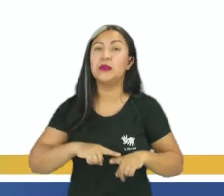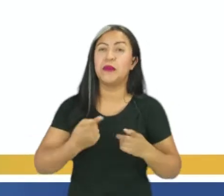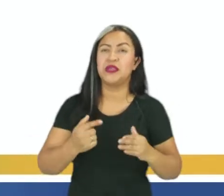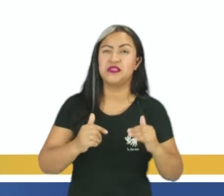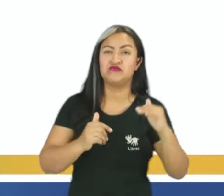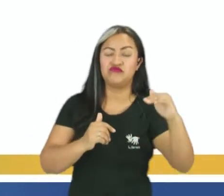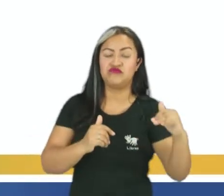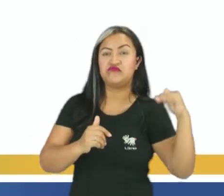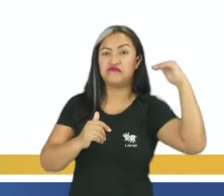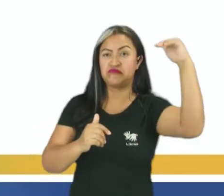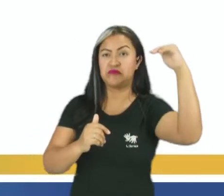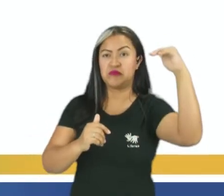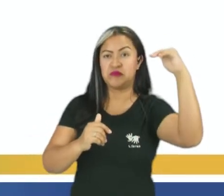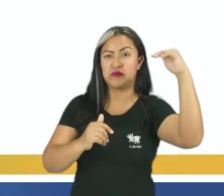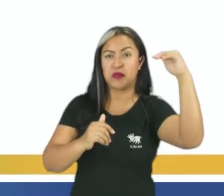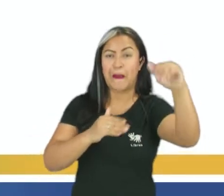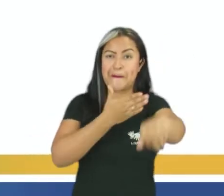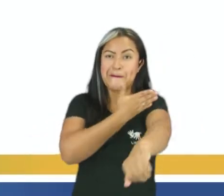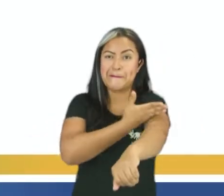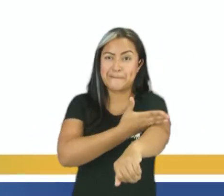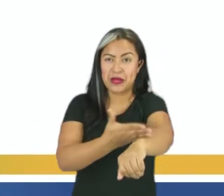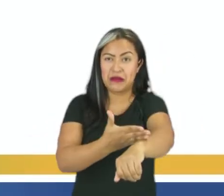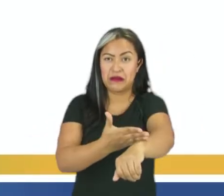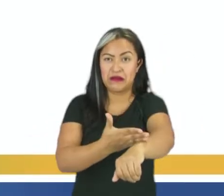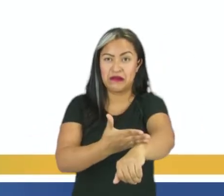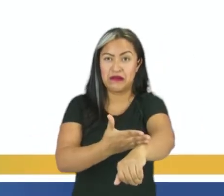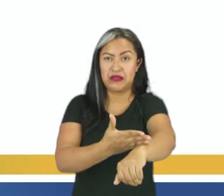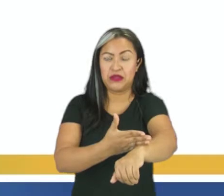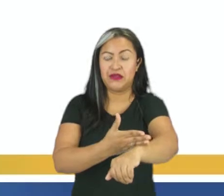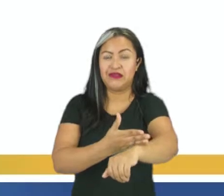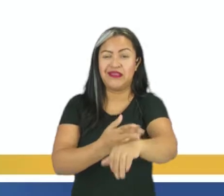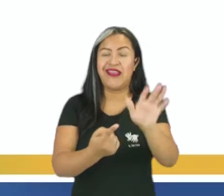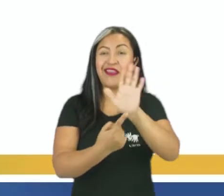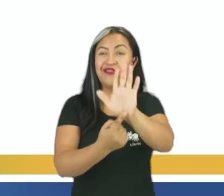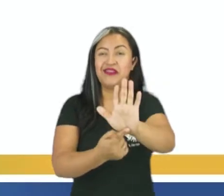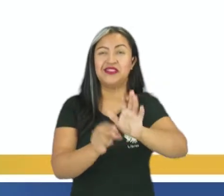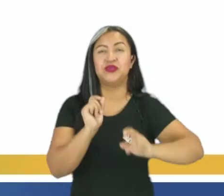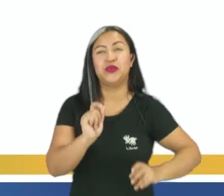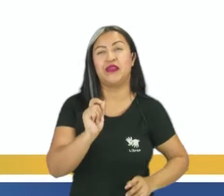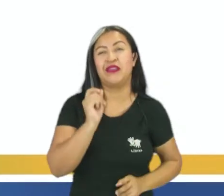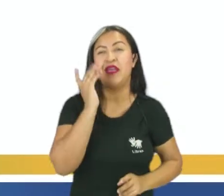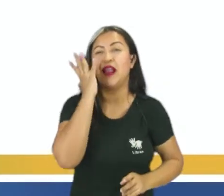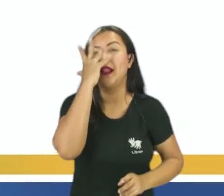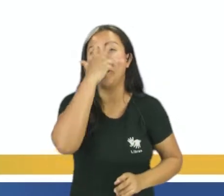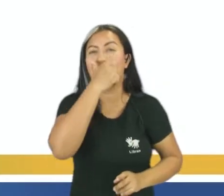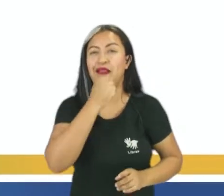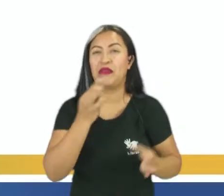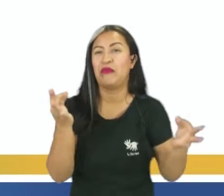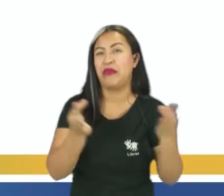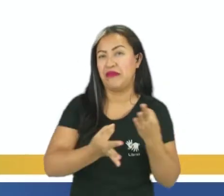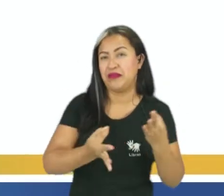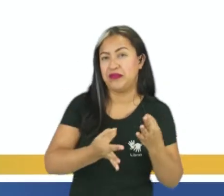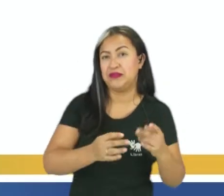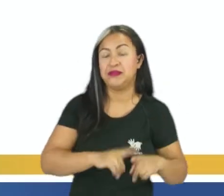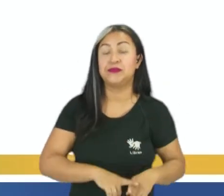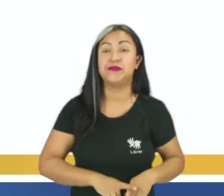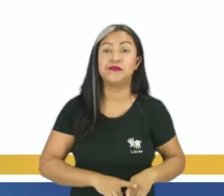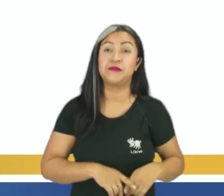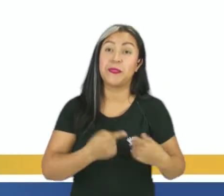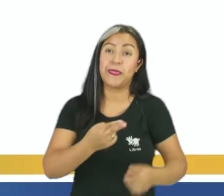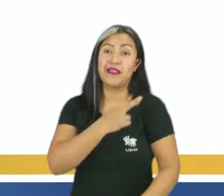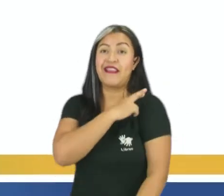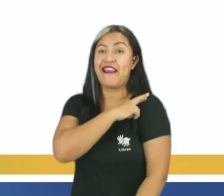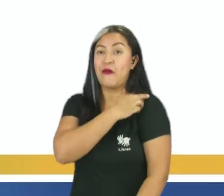supremacia racial branca a referência do belo ou puro. Na saúde, o